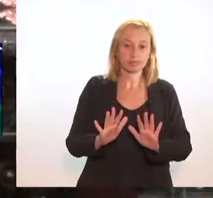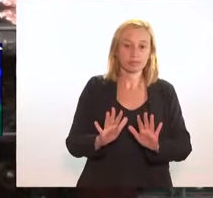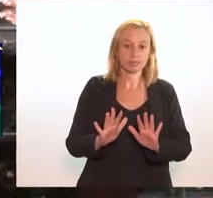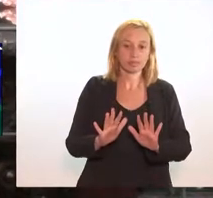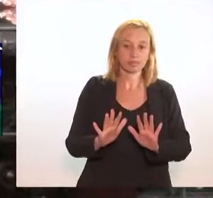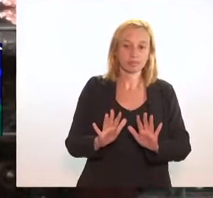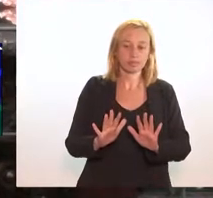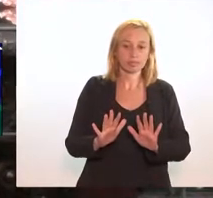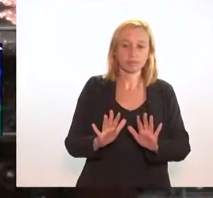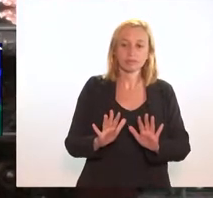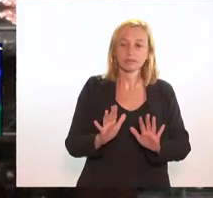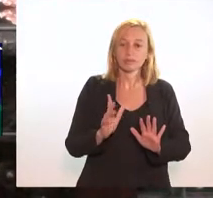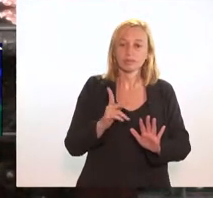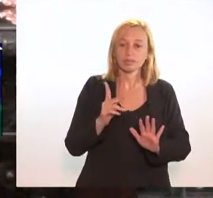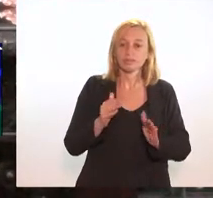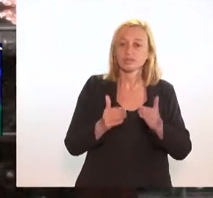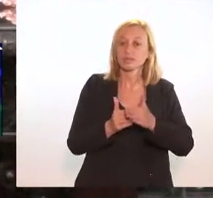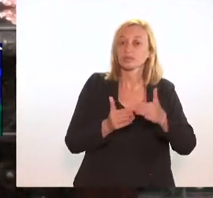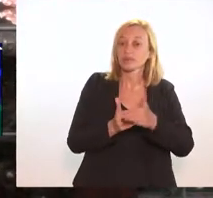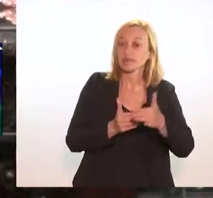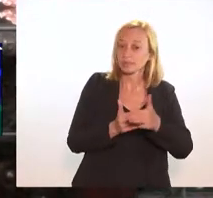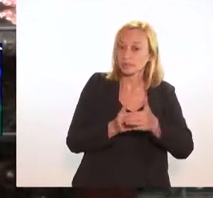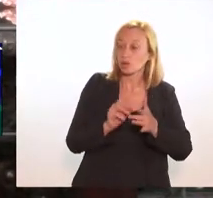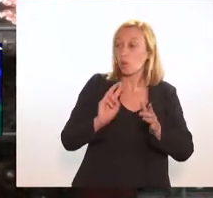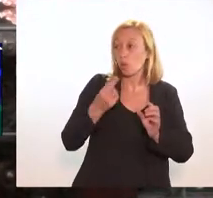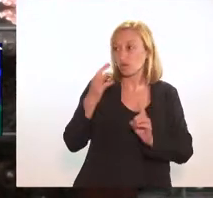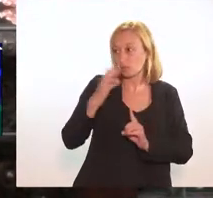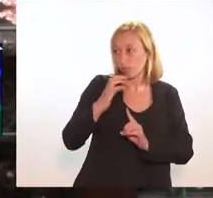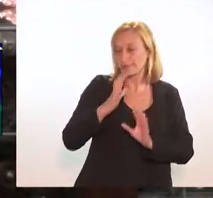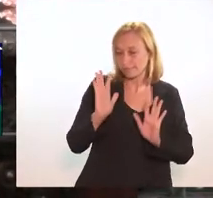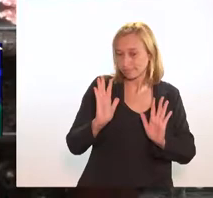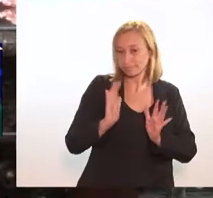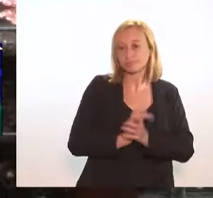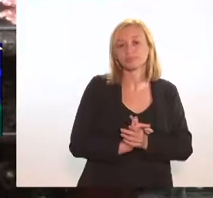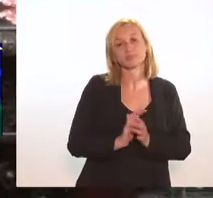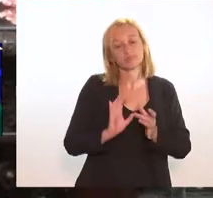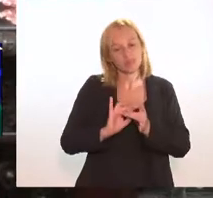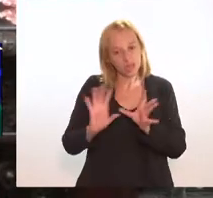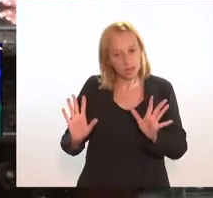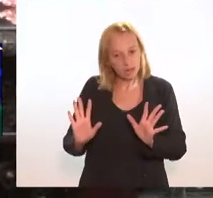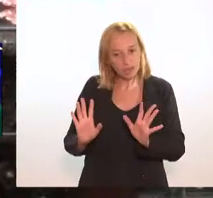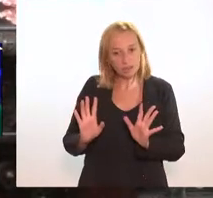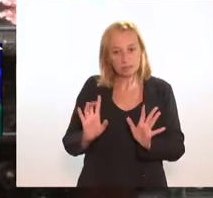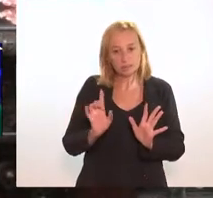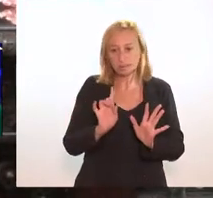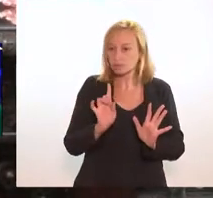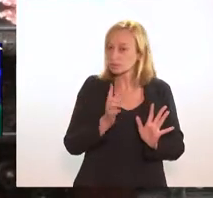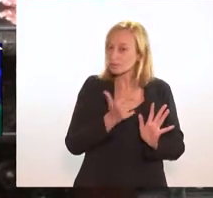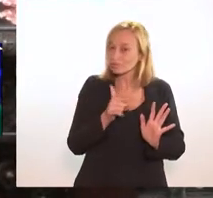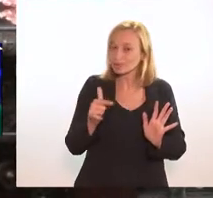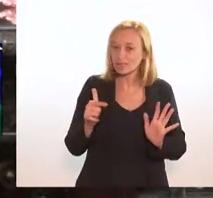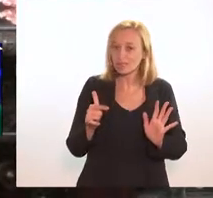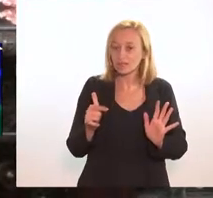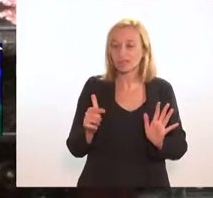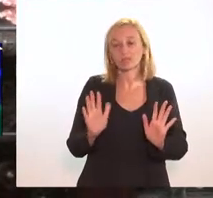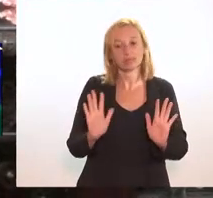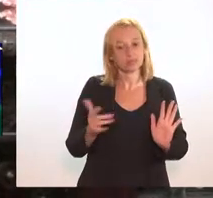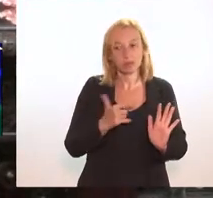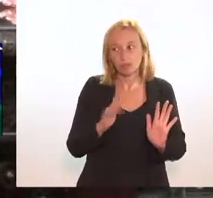como eu diria, alguma interferência ou influência, tá? Só para deixar claro que não há, por